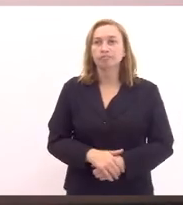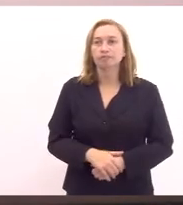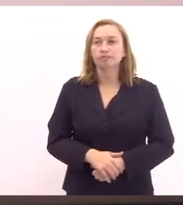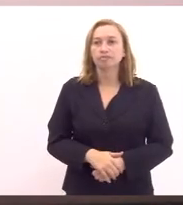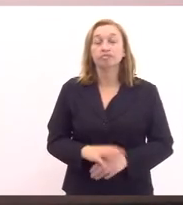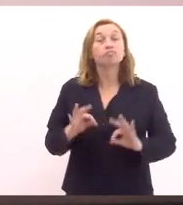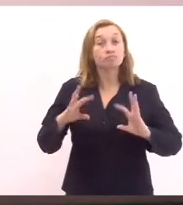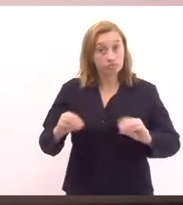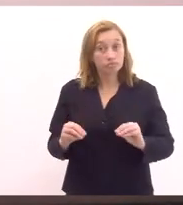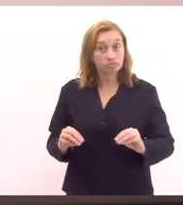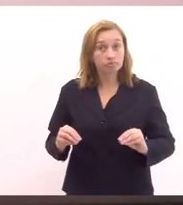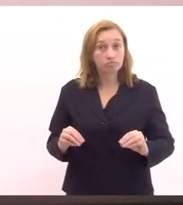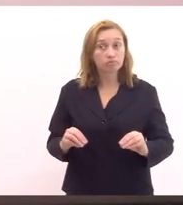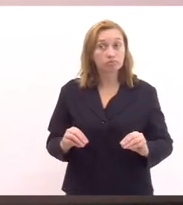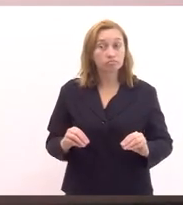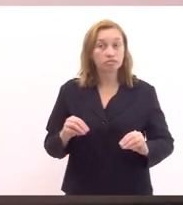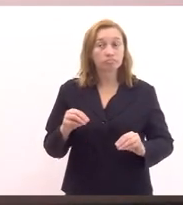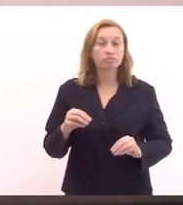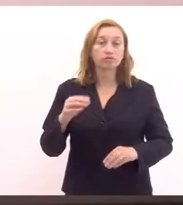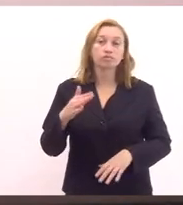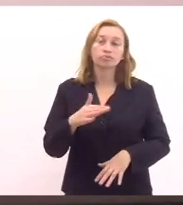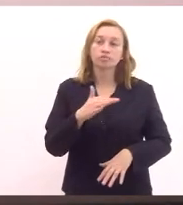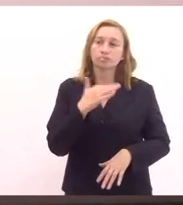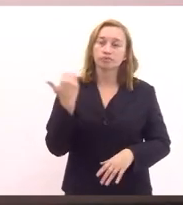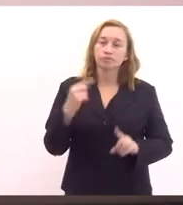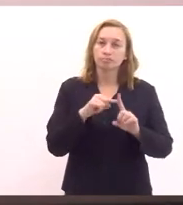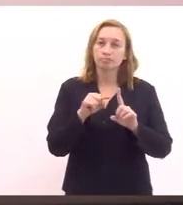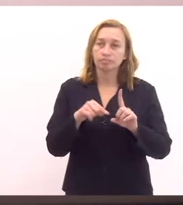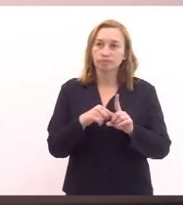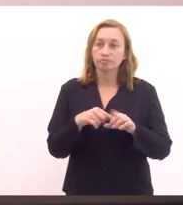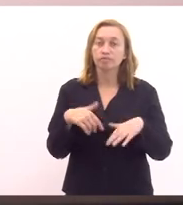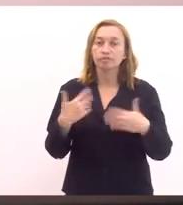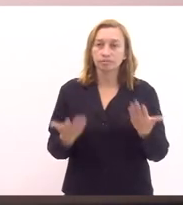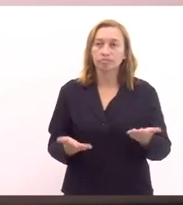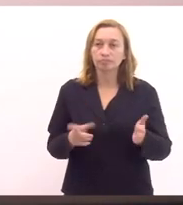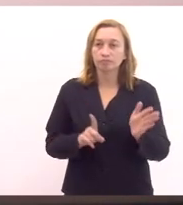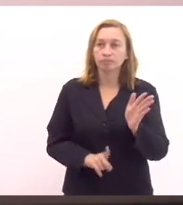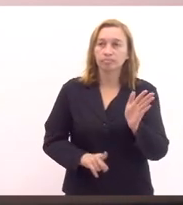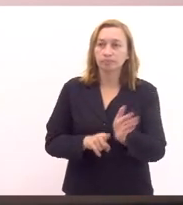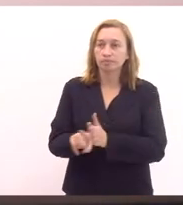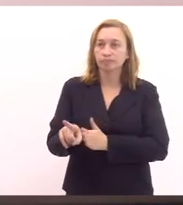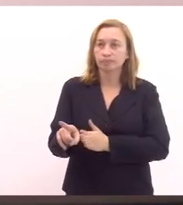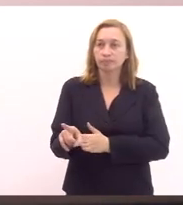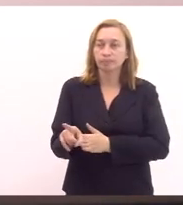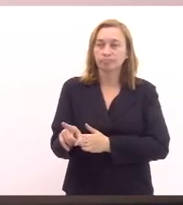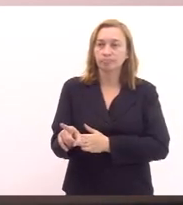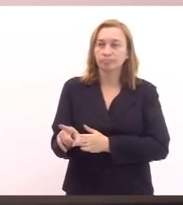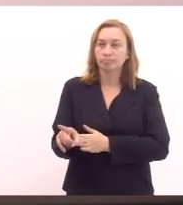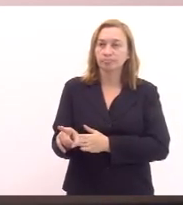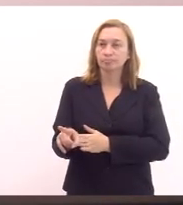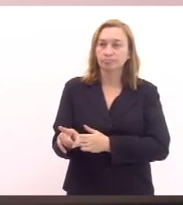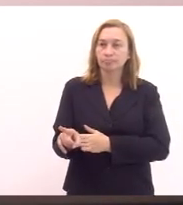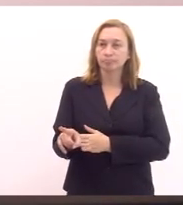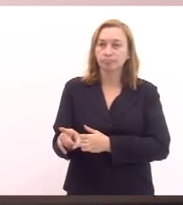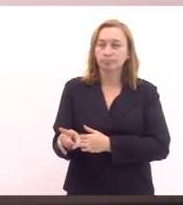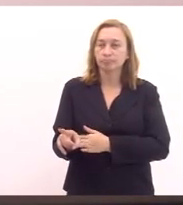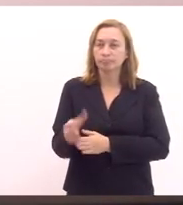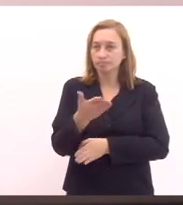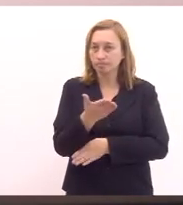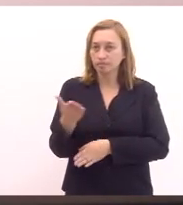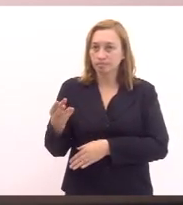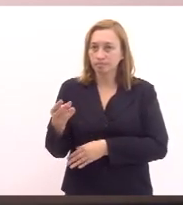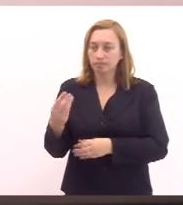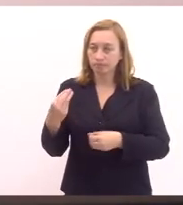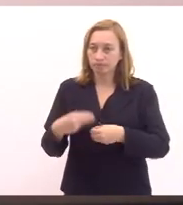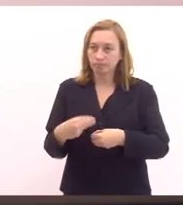de tudo inclusive da mortalidade materna então a minha pergunta é para vocês